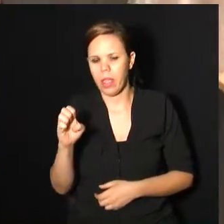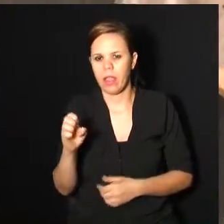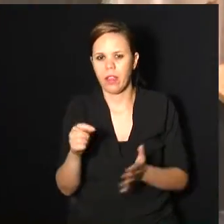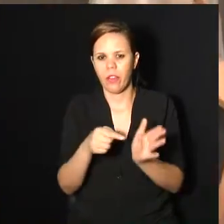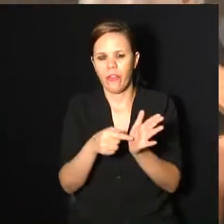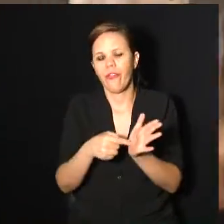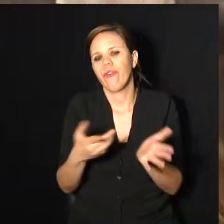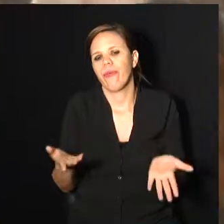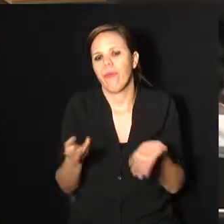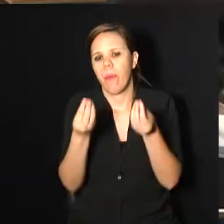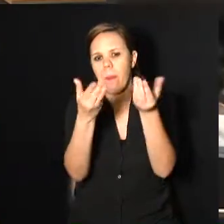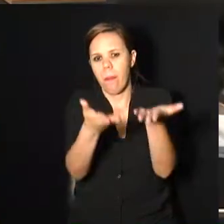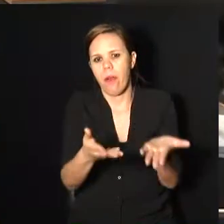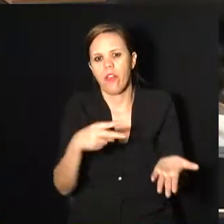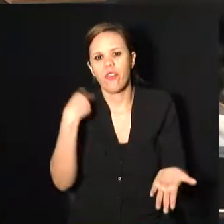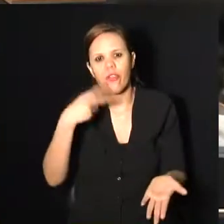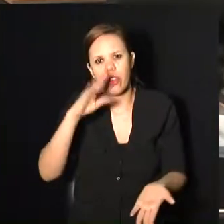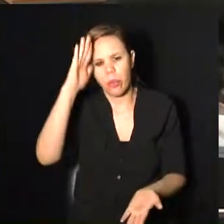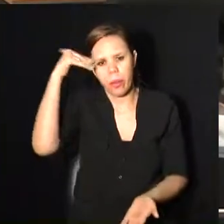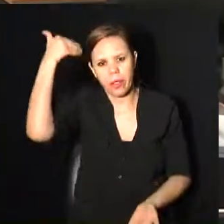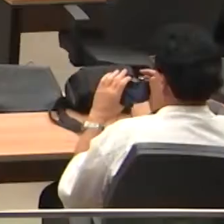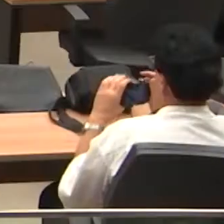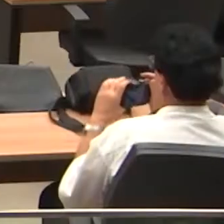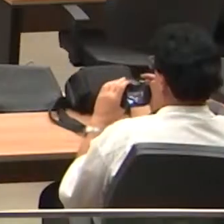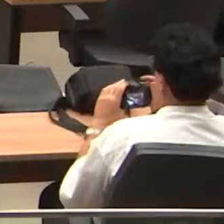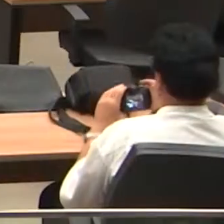vereador Pedro Tourinho.